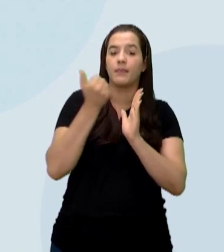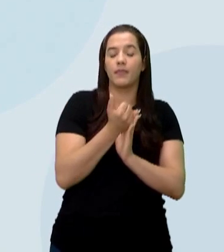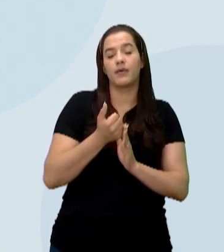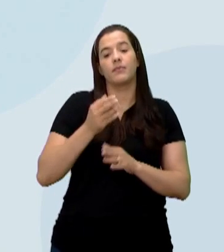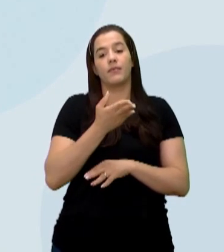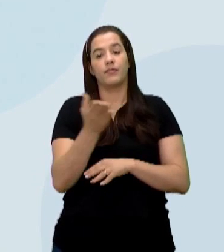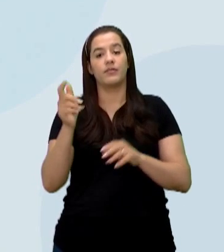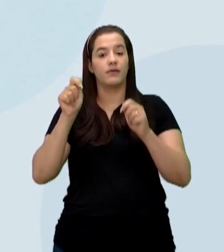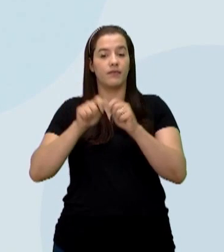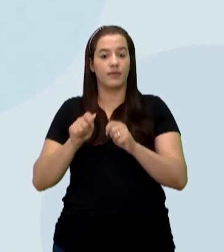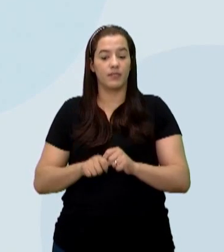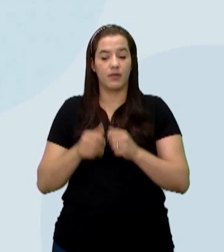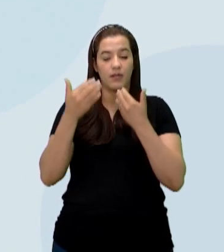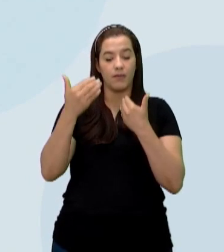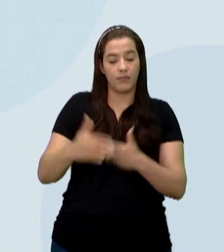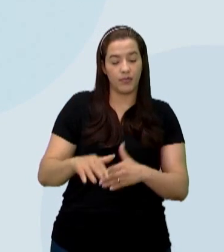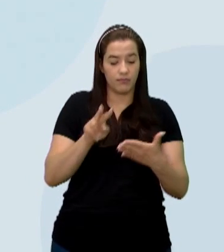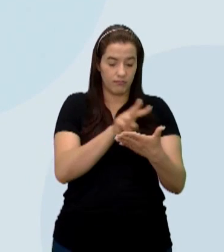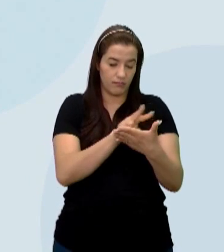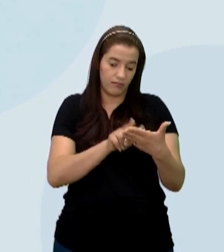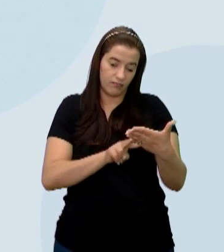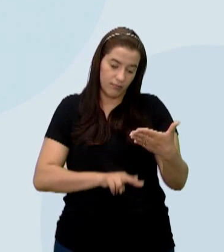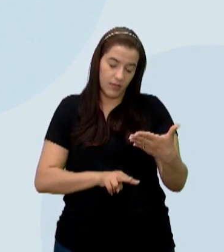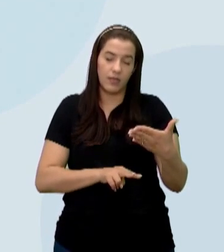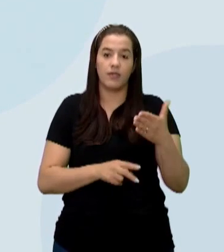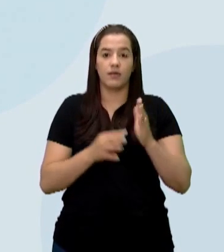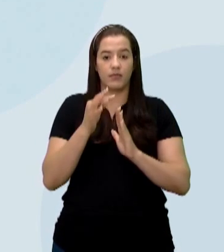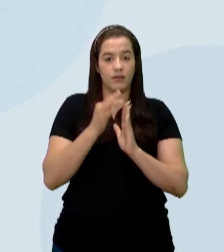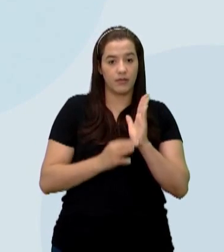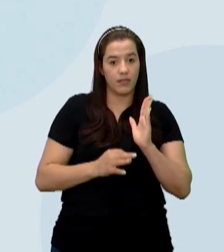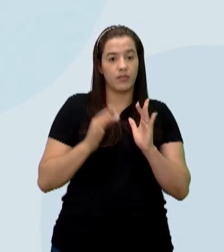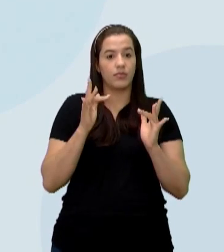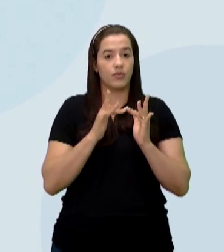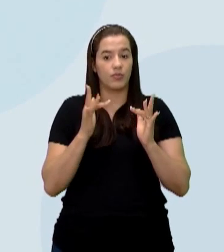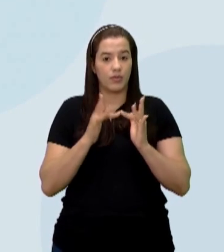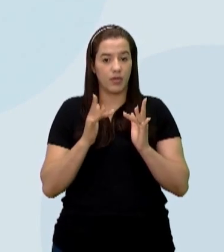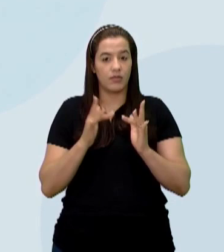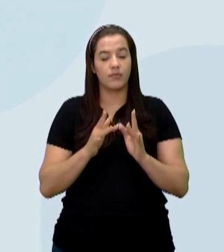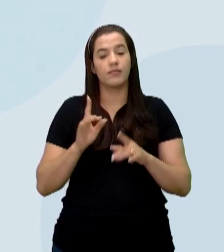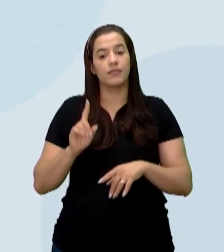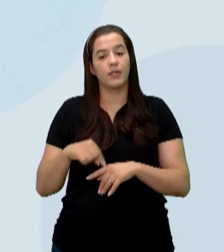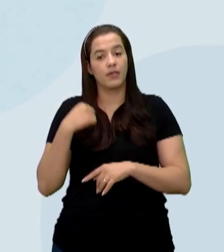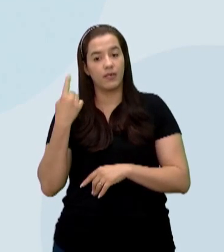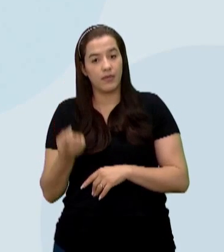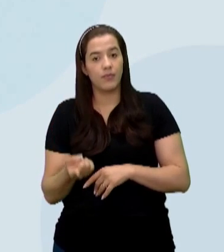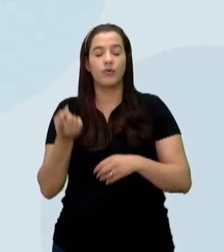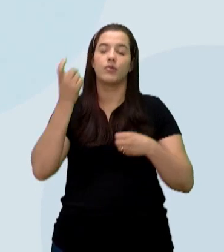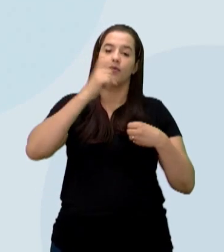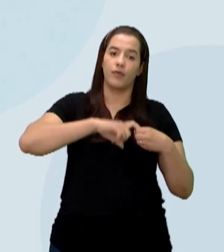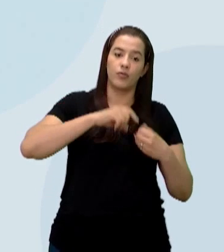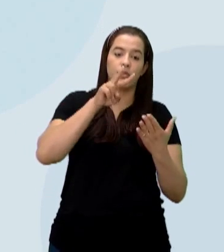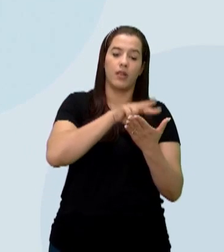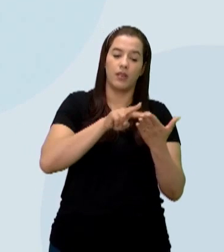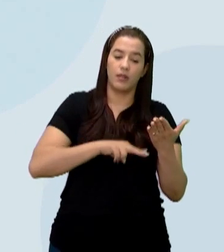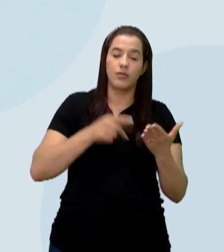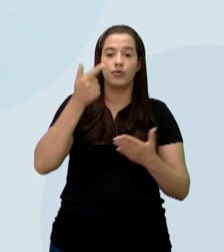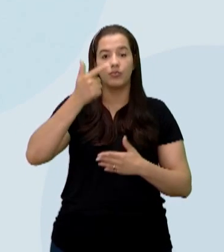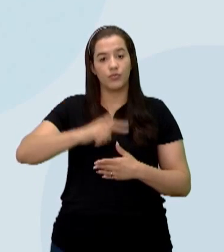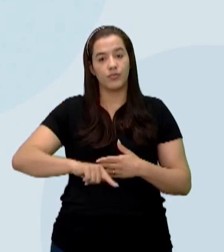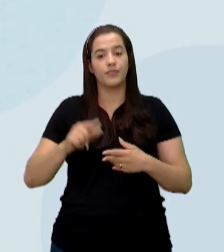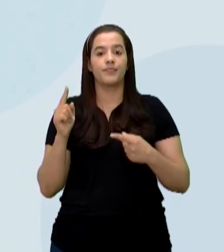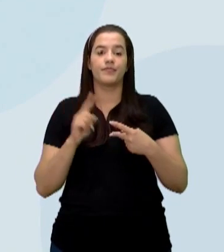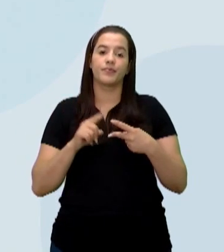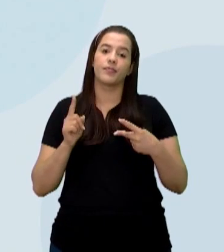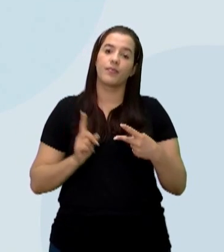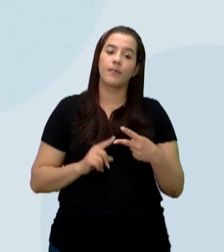você fazendo a prova, você vai o quê? Ler a primeira vez, que é o primeiro contato com o texto, e vai reler, na verdade, os 2